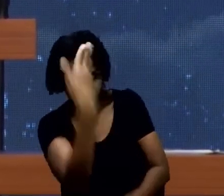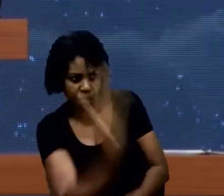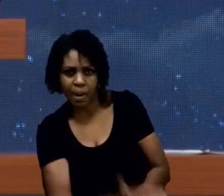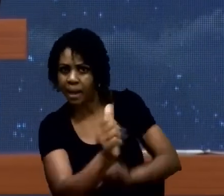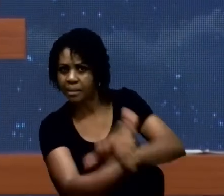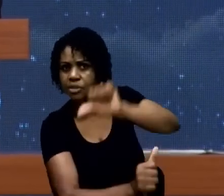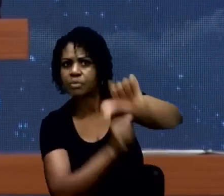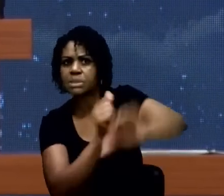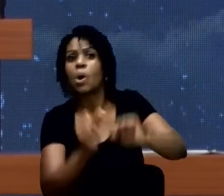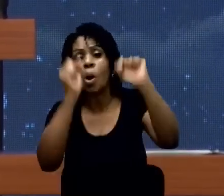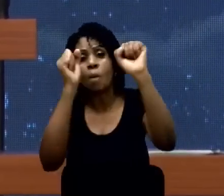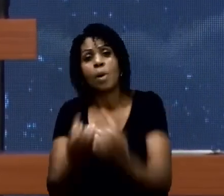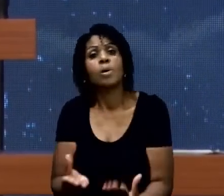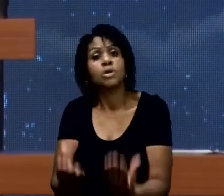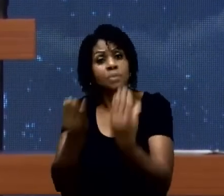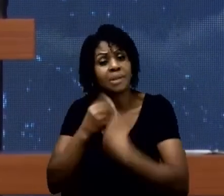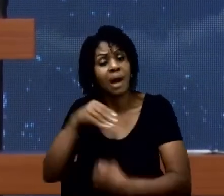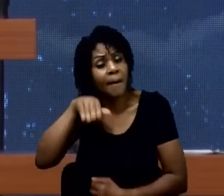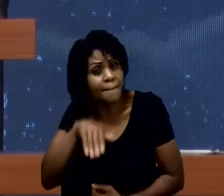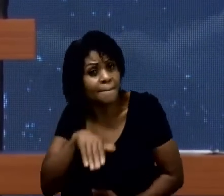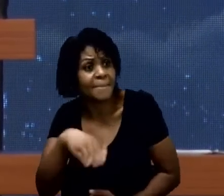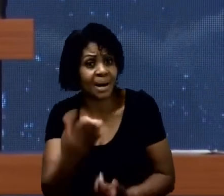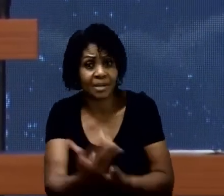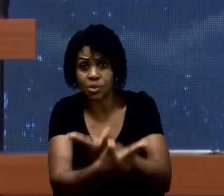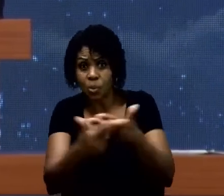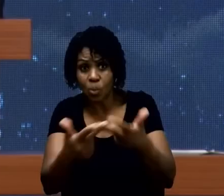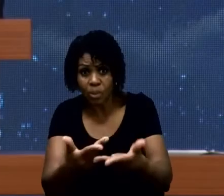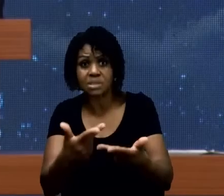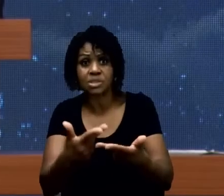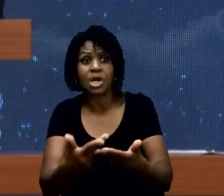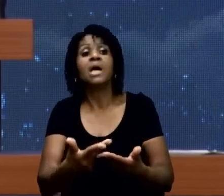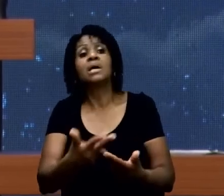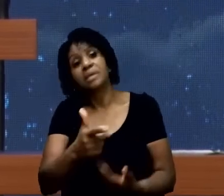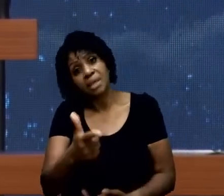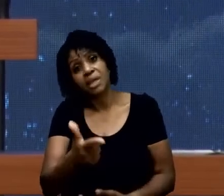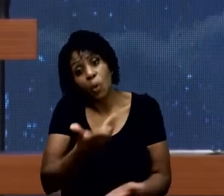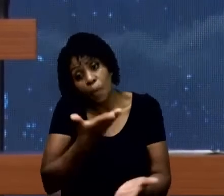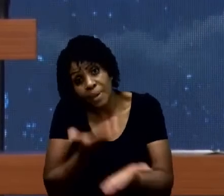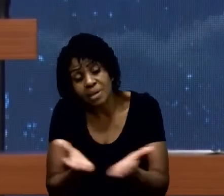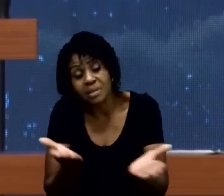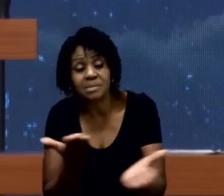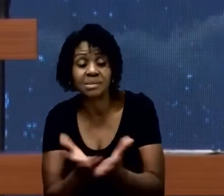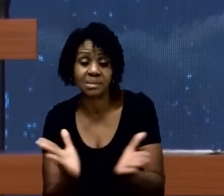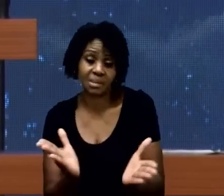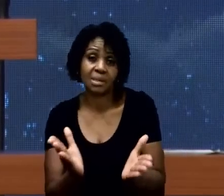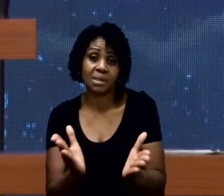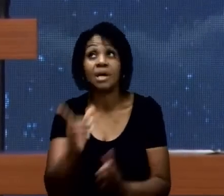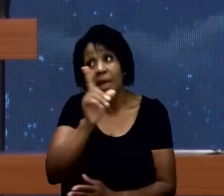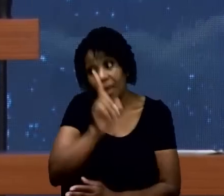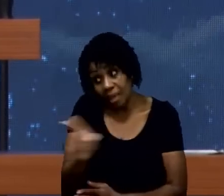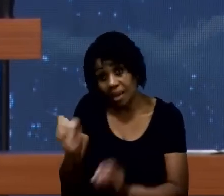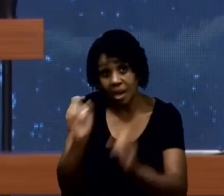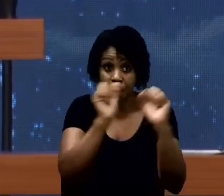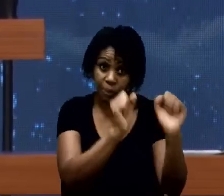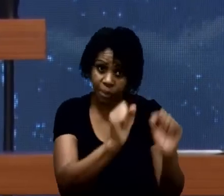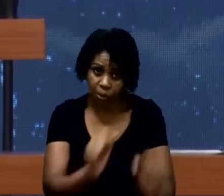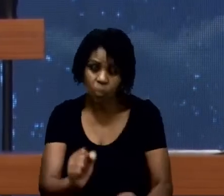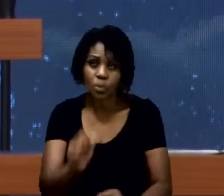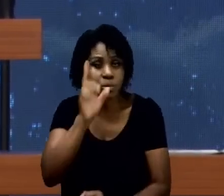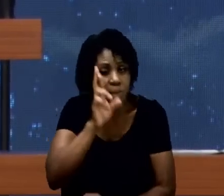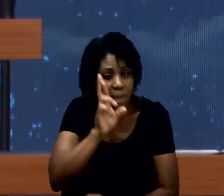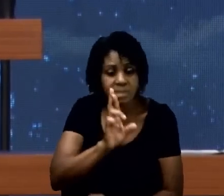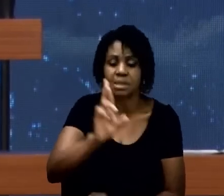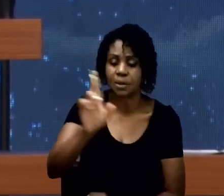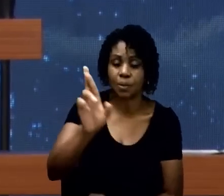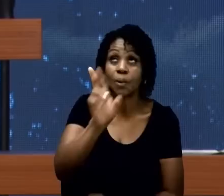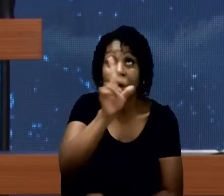gadareano. Ele pode me dar muito mais do que isso. Que eu aparentemente perdi. Ele é poderoso. Ele é senhor.